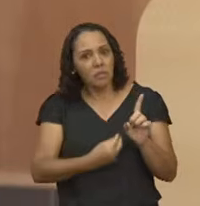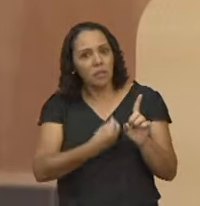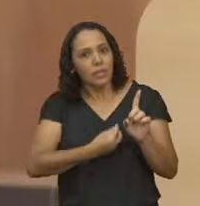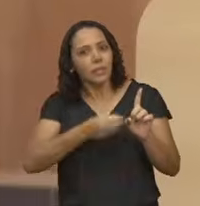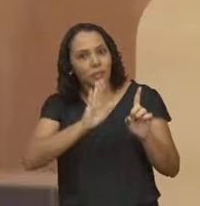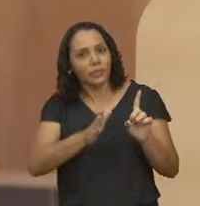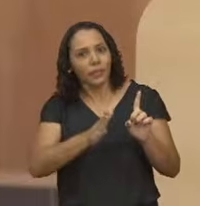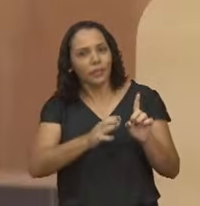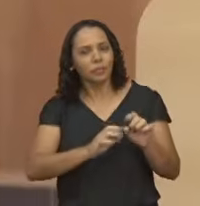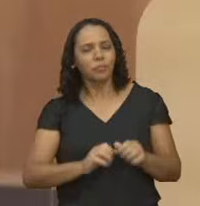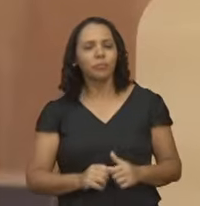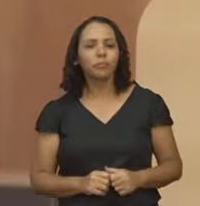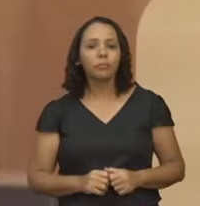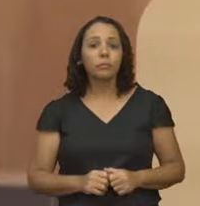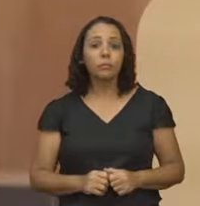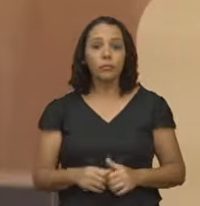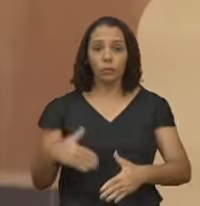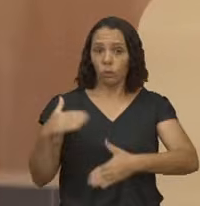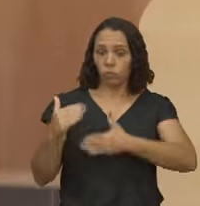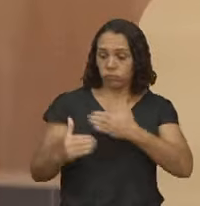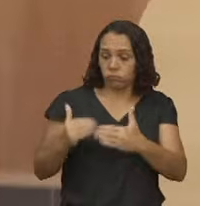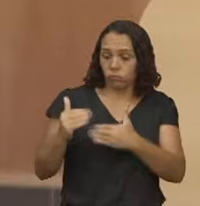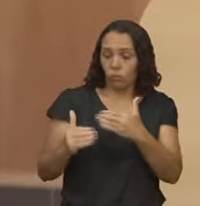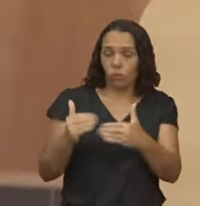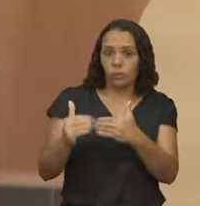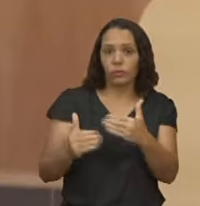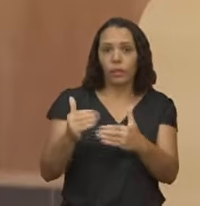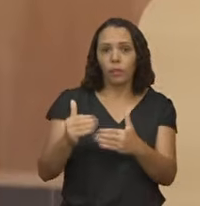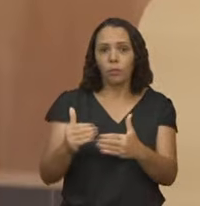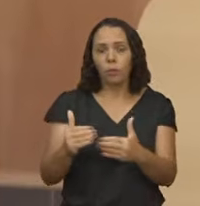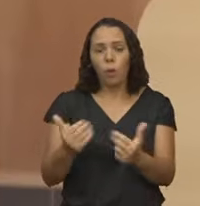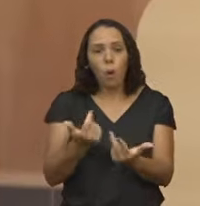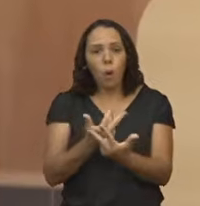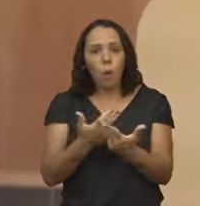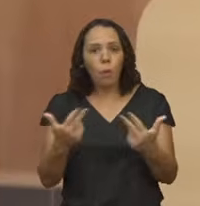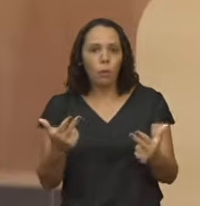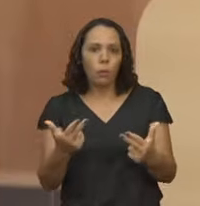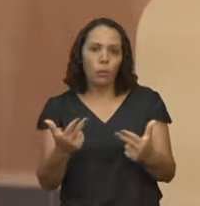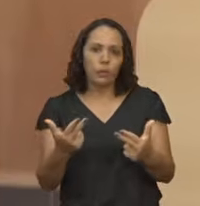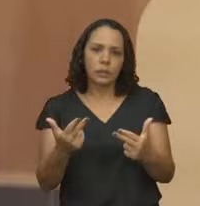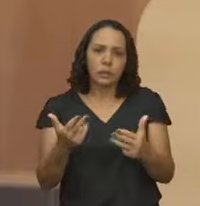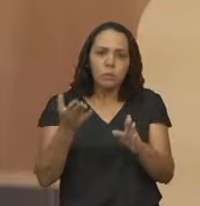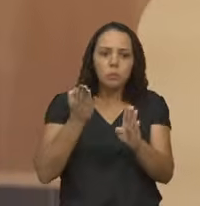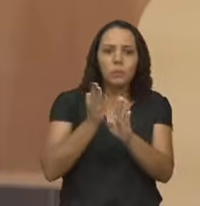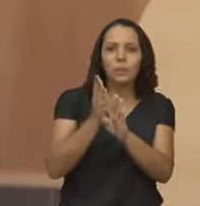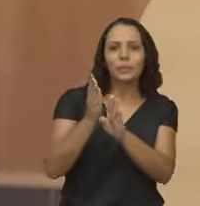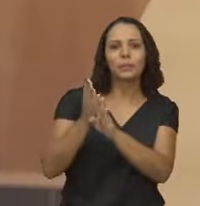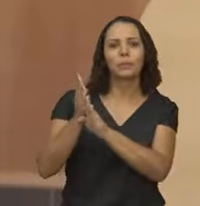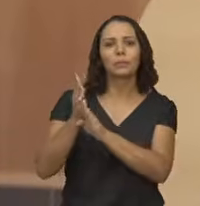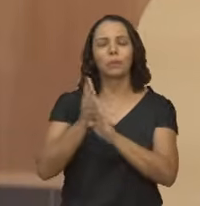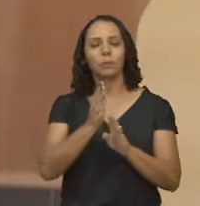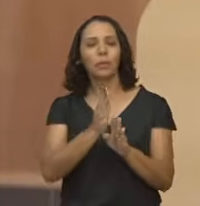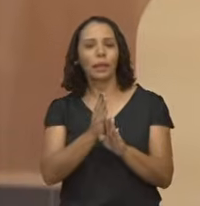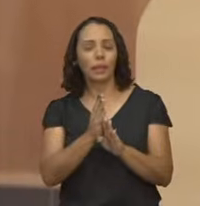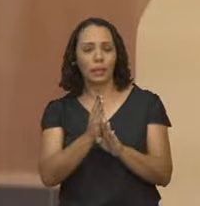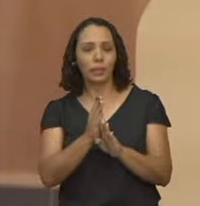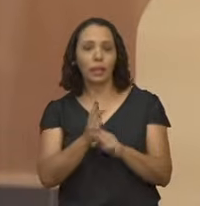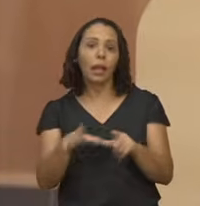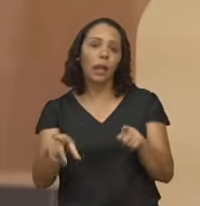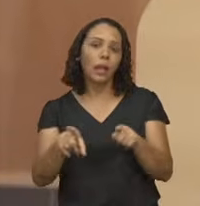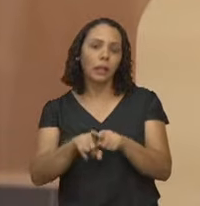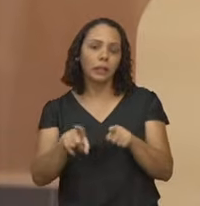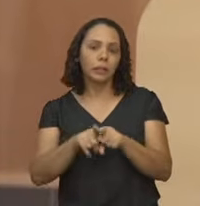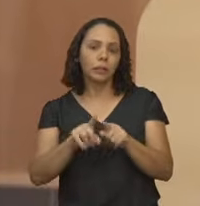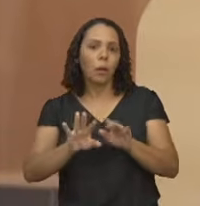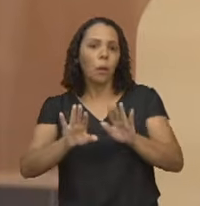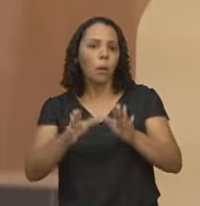Com o decorrer da gravidez, muitas coisas vão sendo reveladas e ao longo da vida também as potencialidades do ser humano, sem